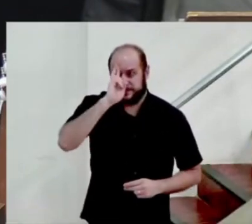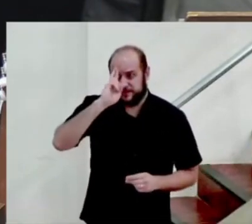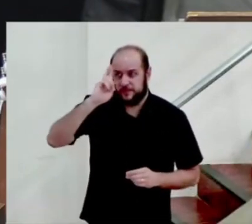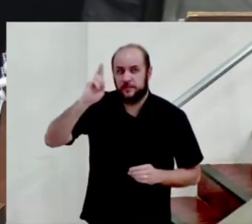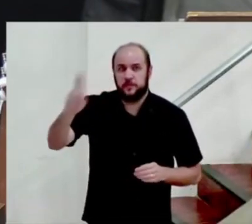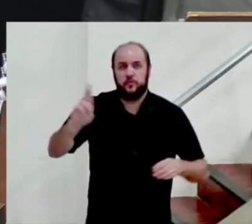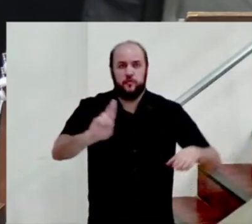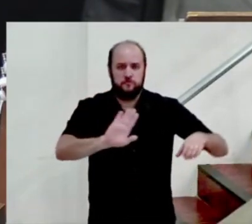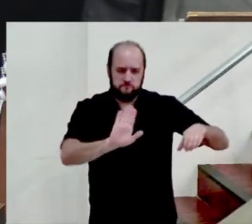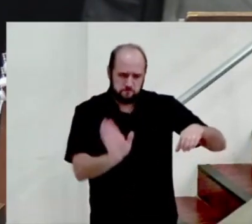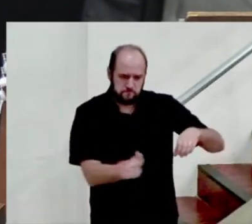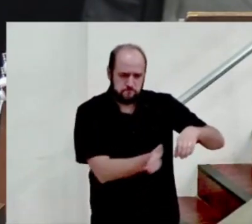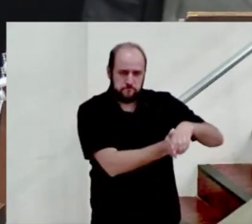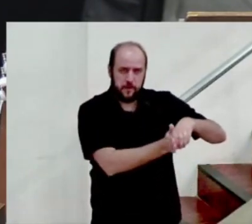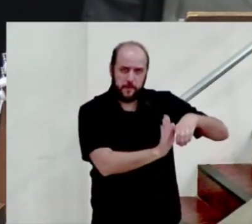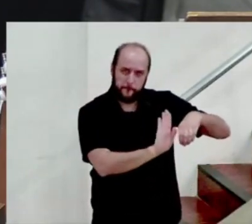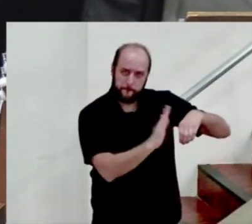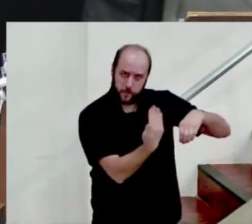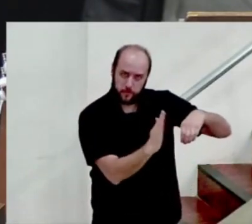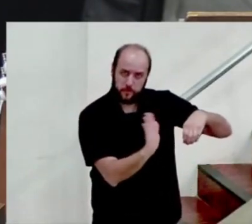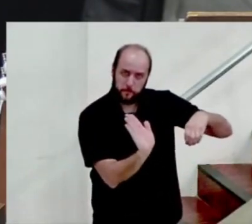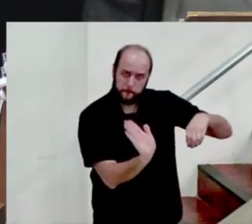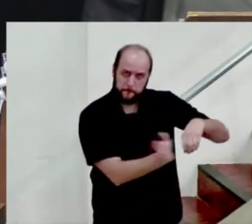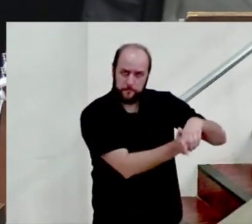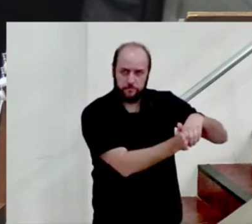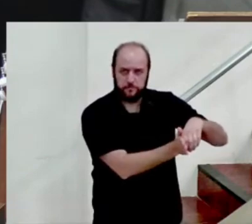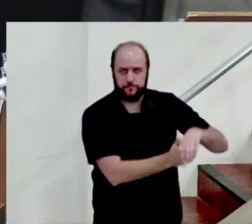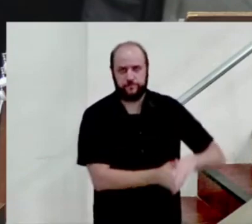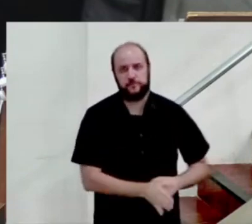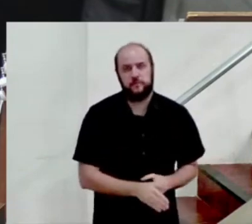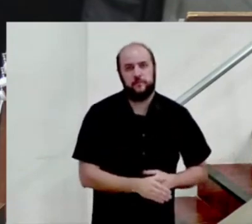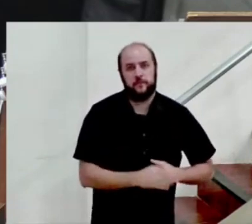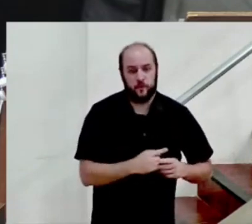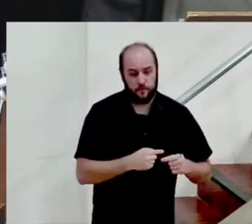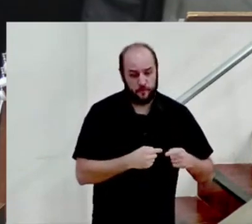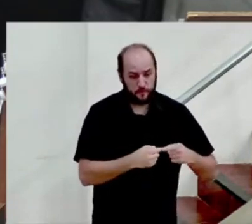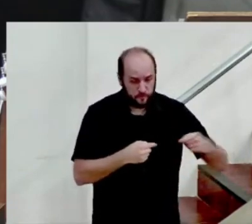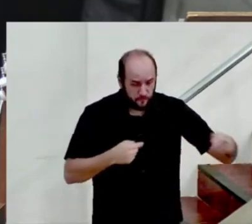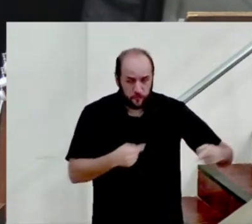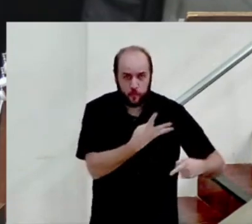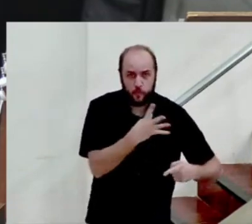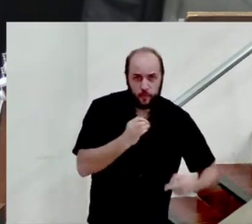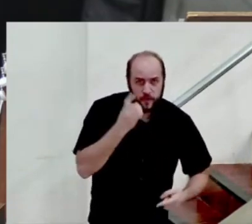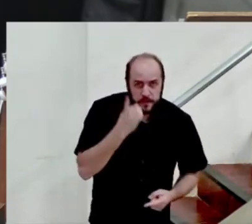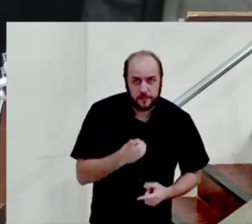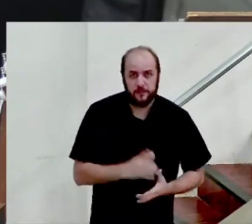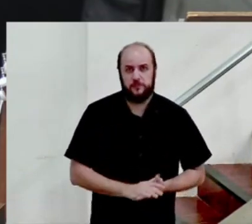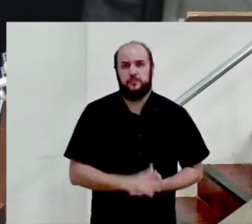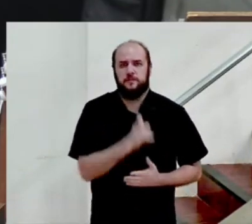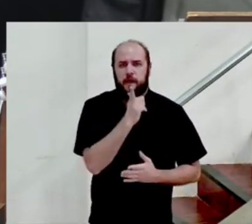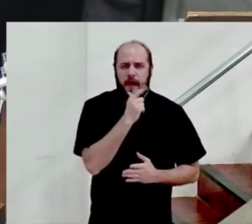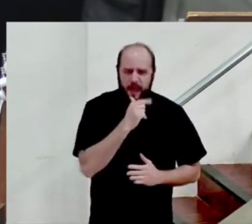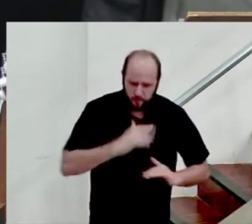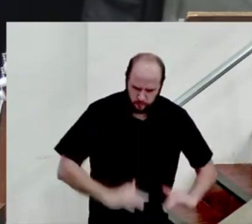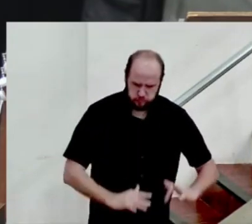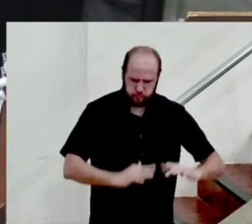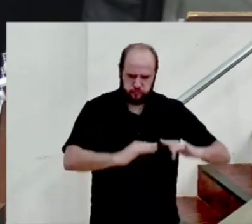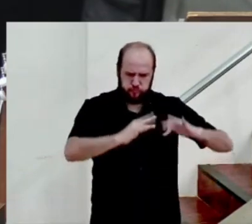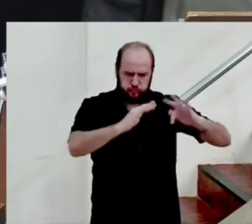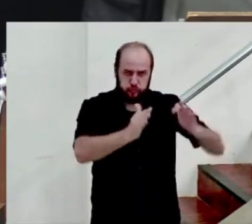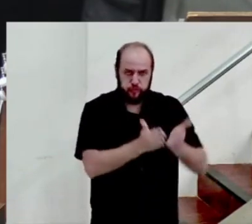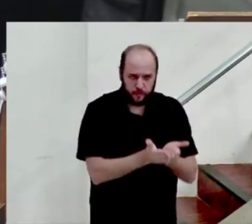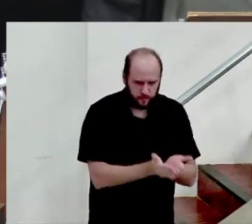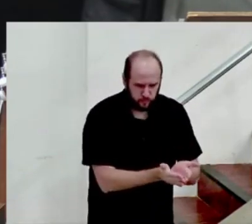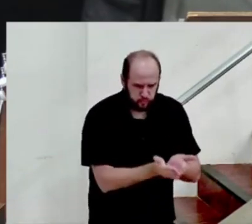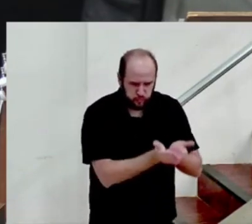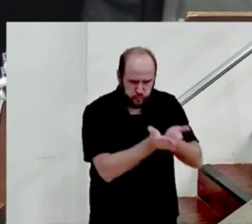fechou a porta da arca. O dilúvio durou 40 dias sobre a terra. As águas subiram e elevaram a arca sobre a terra.